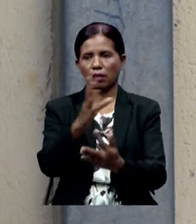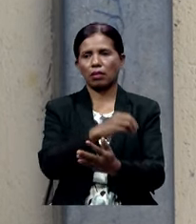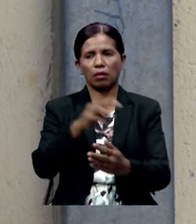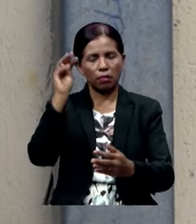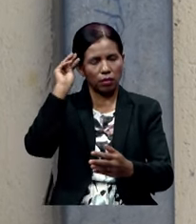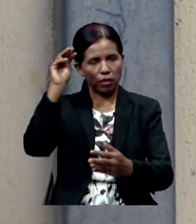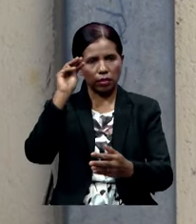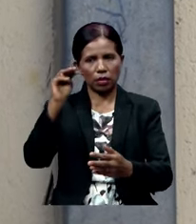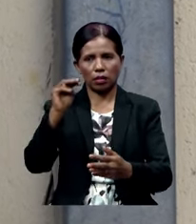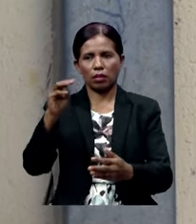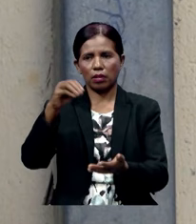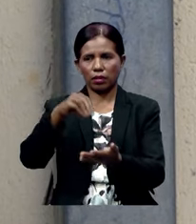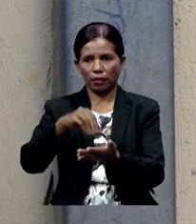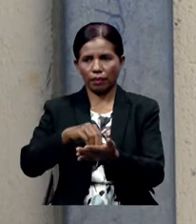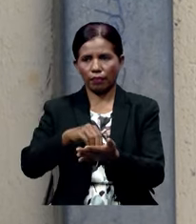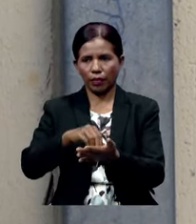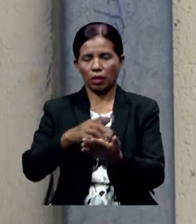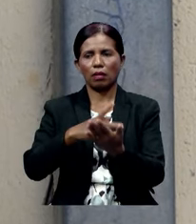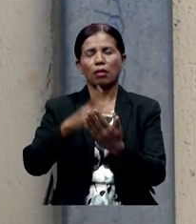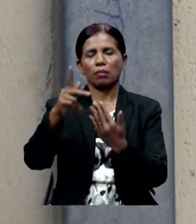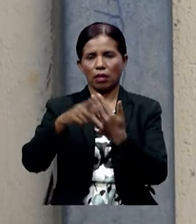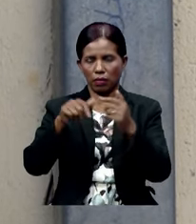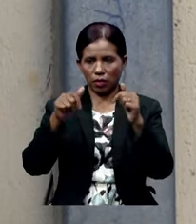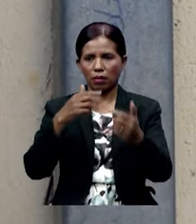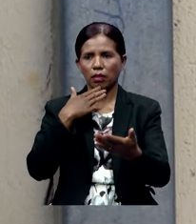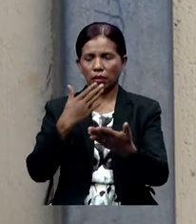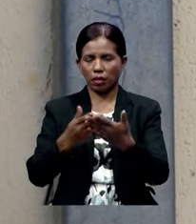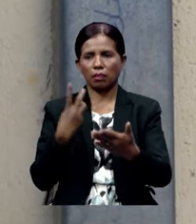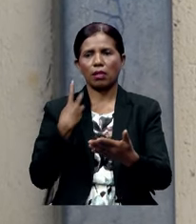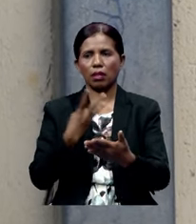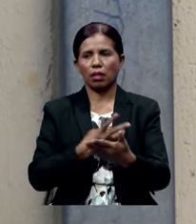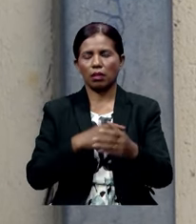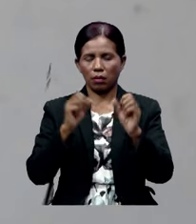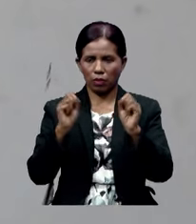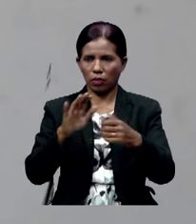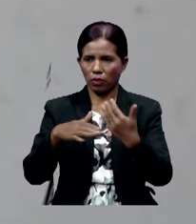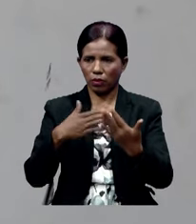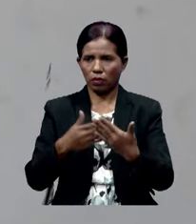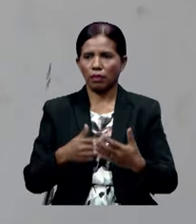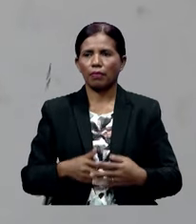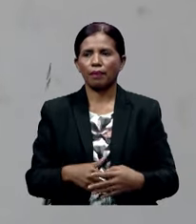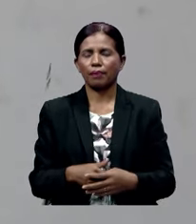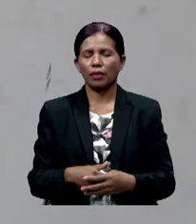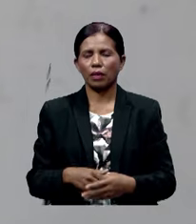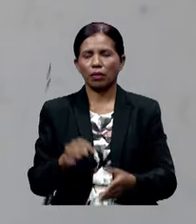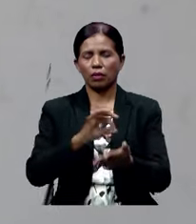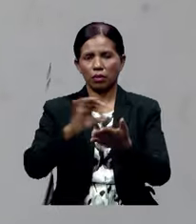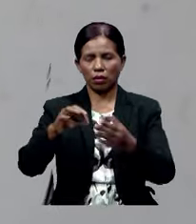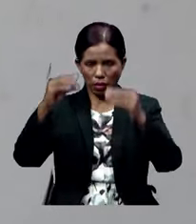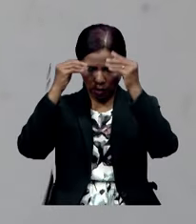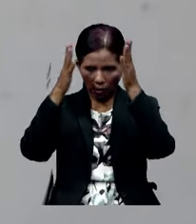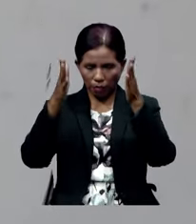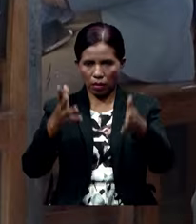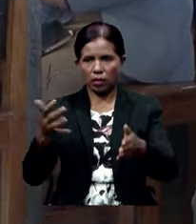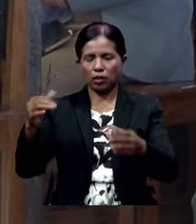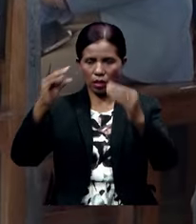ministério kria programa ida ne diak ba ami tek vok sira hotu. Formação ne badet professor Sira